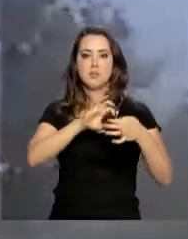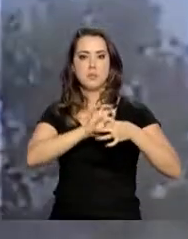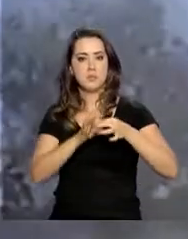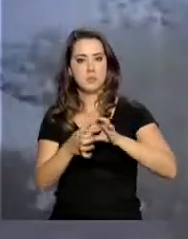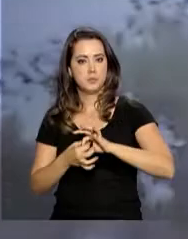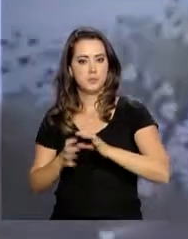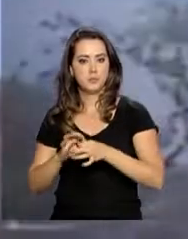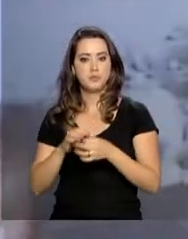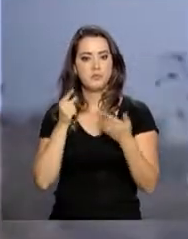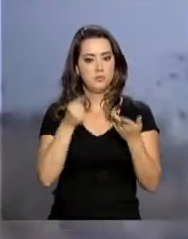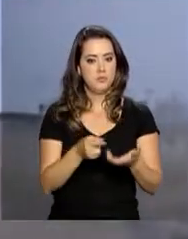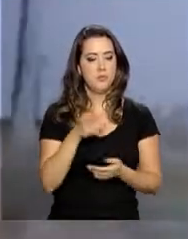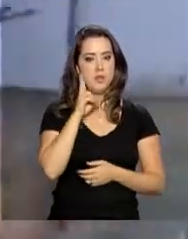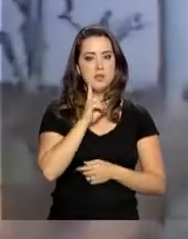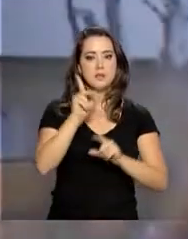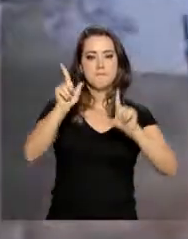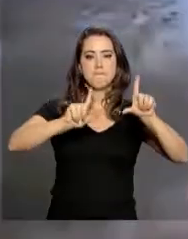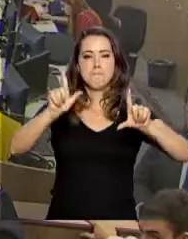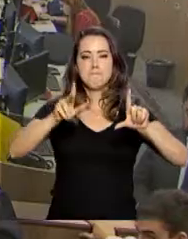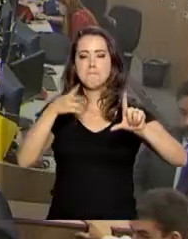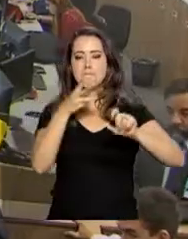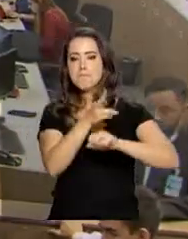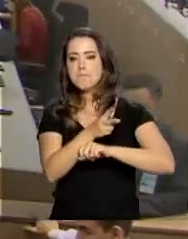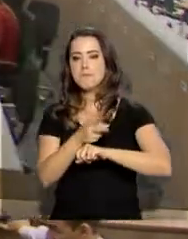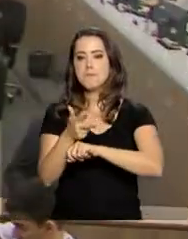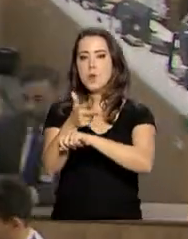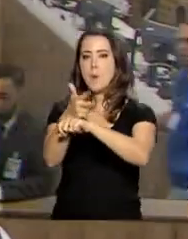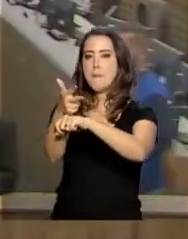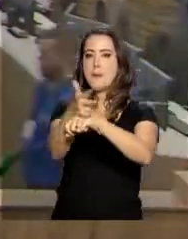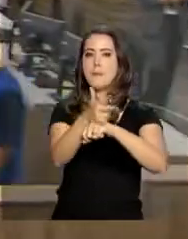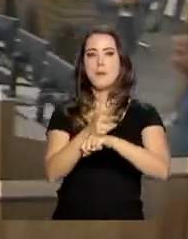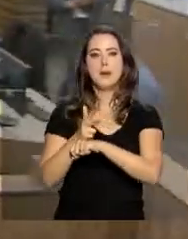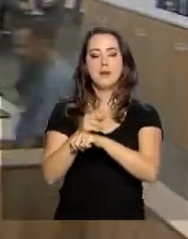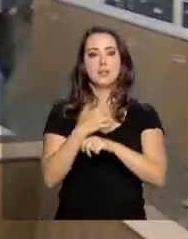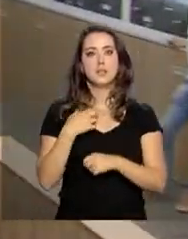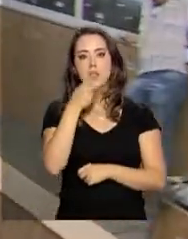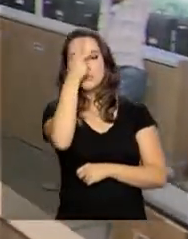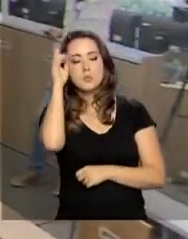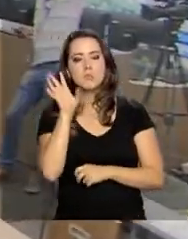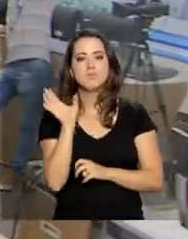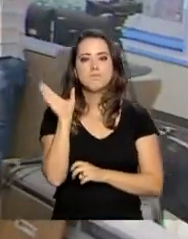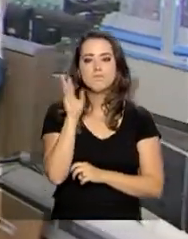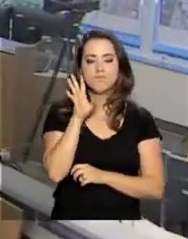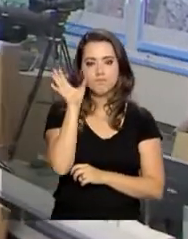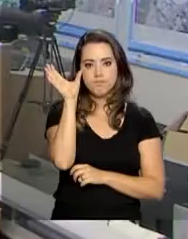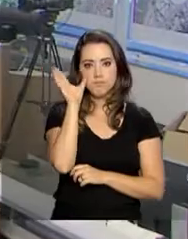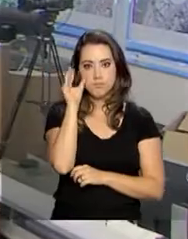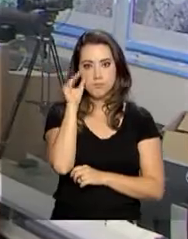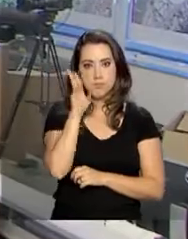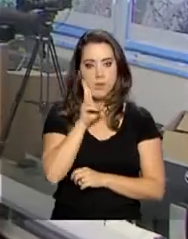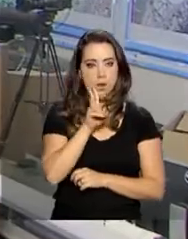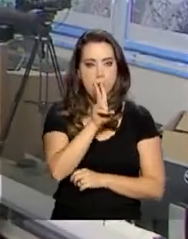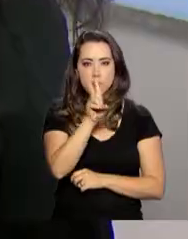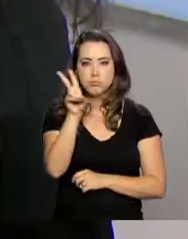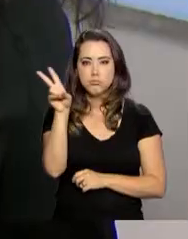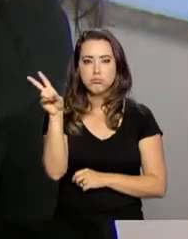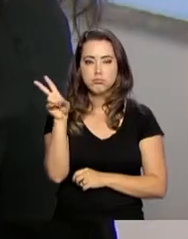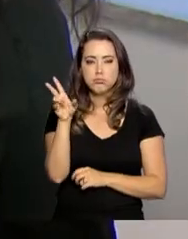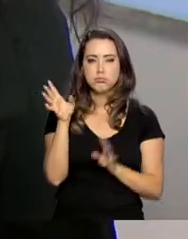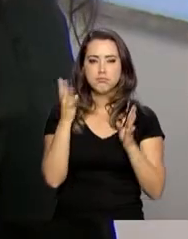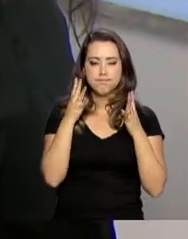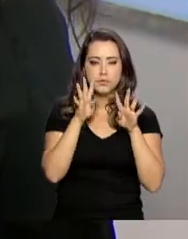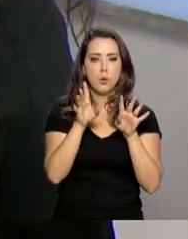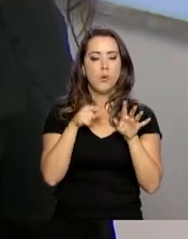Olimpíadas. Nestas telas que ficam no Centro Integrado de Comunicação e Controle, em Brasília, é possível acompanhar